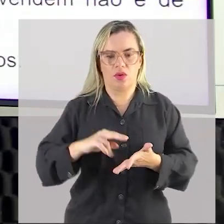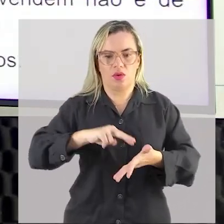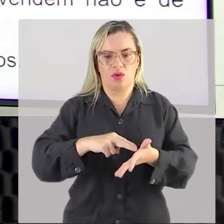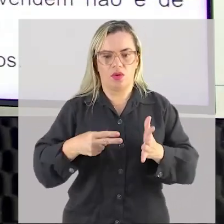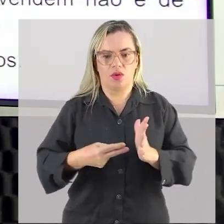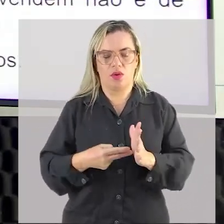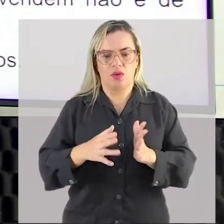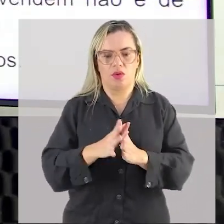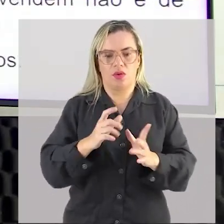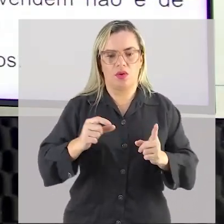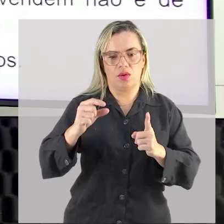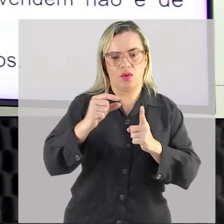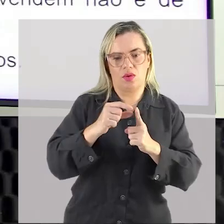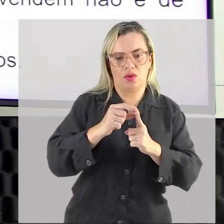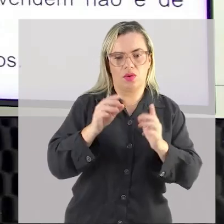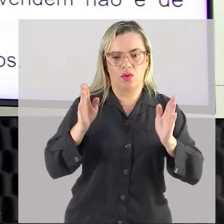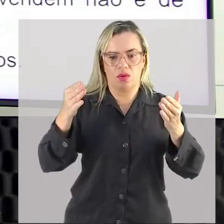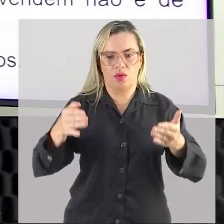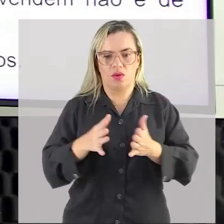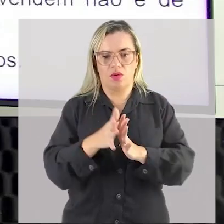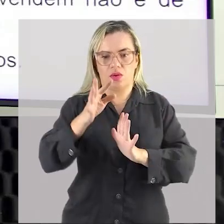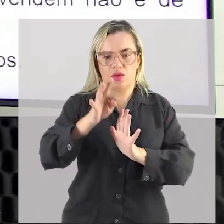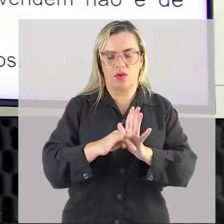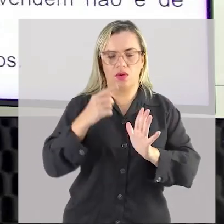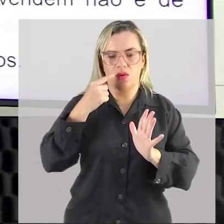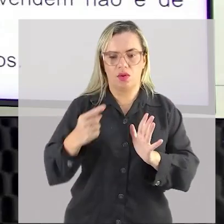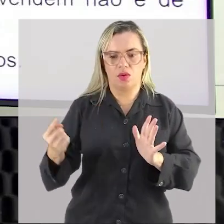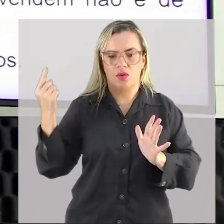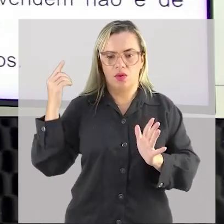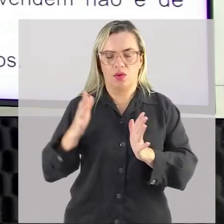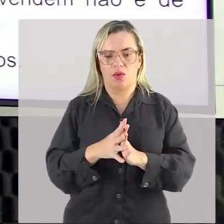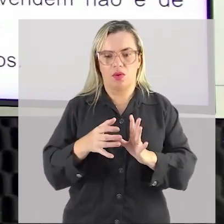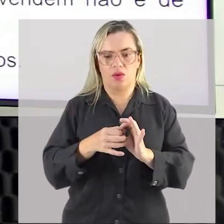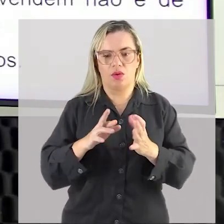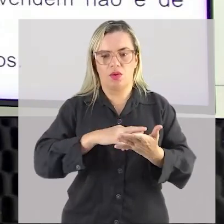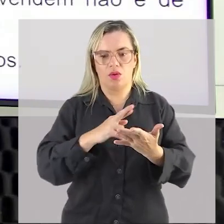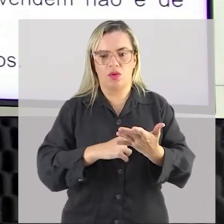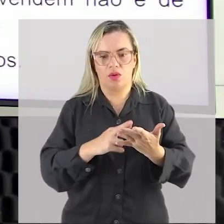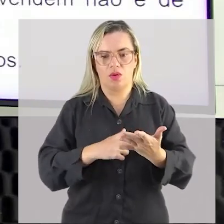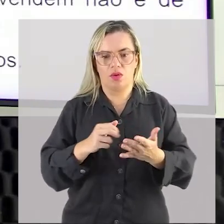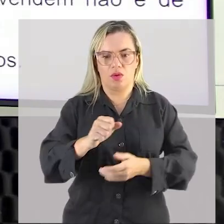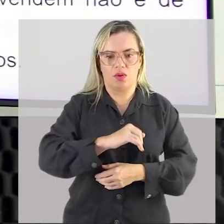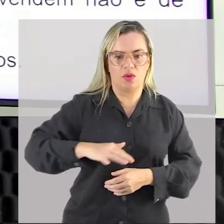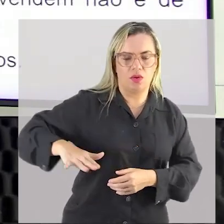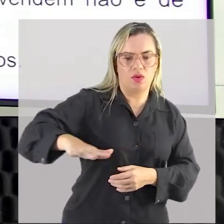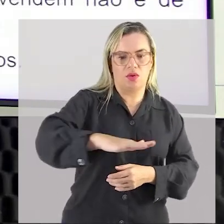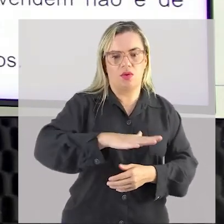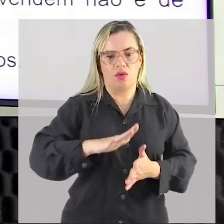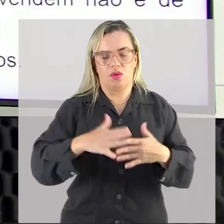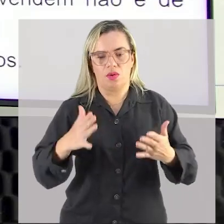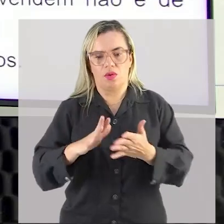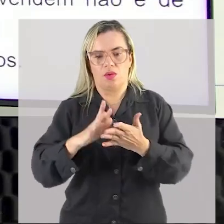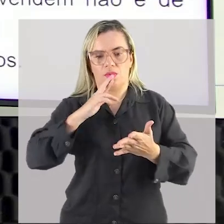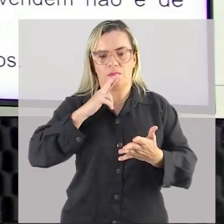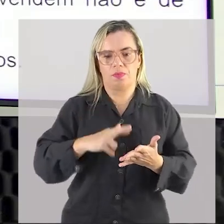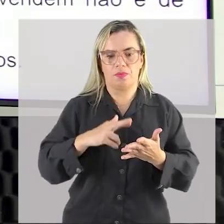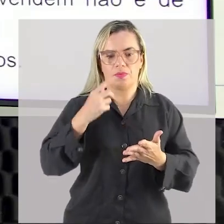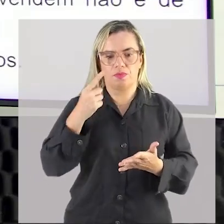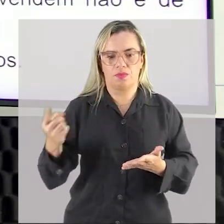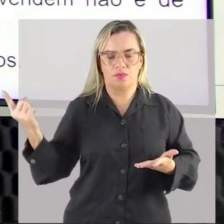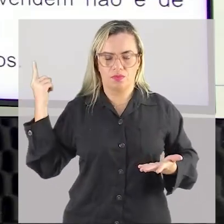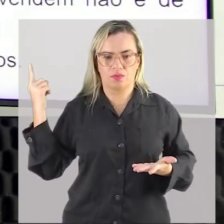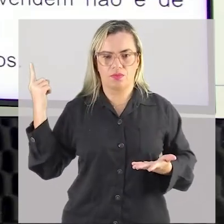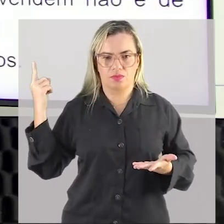tá presta atenção nesse texto aqui ó lei o texto publicado em revista de grande circulação para responder a